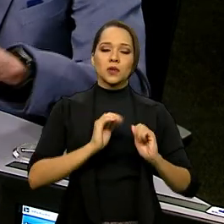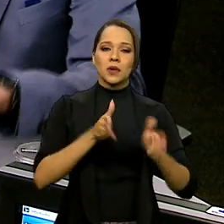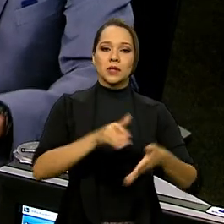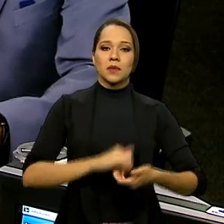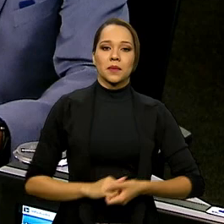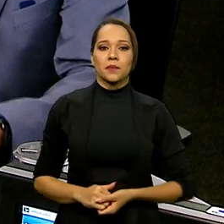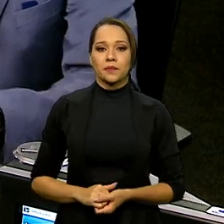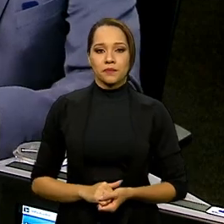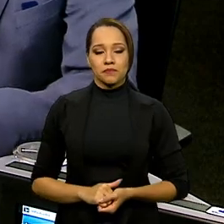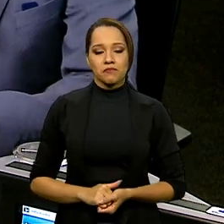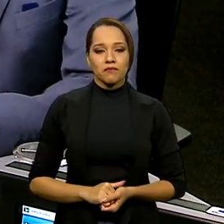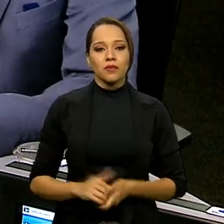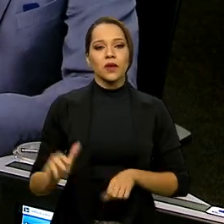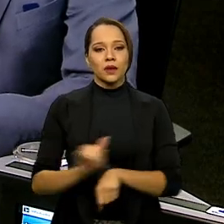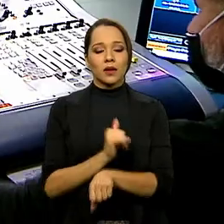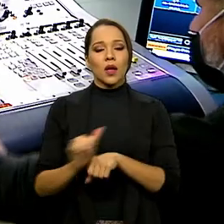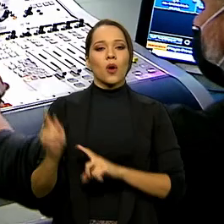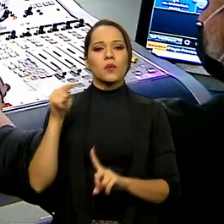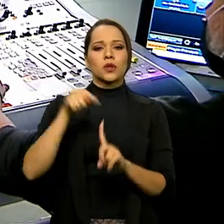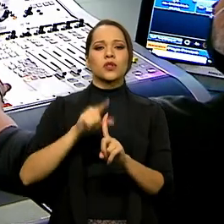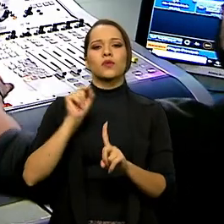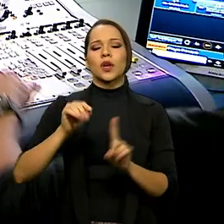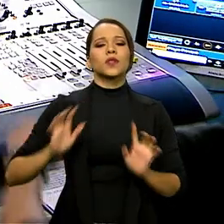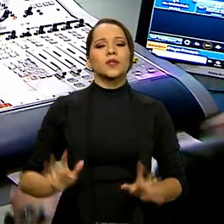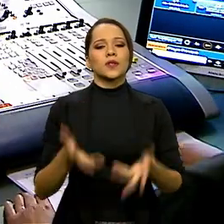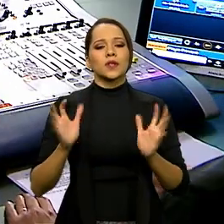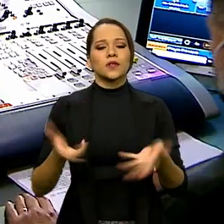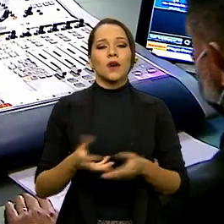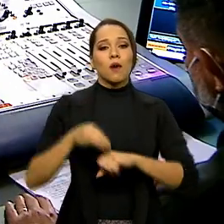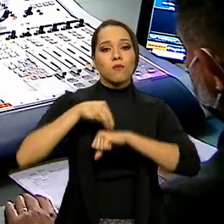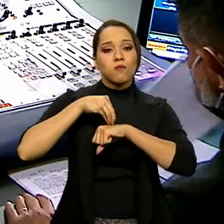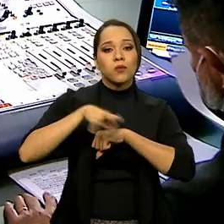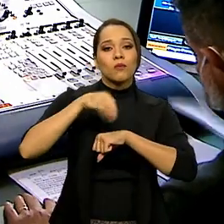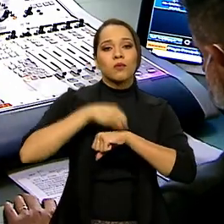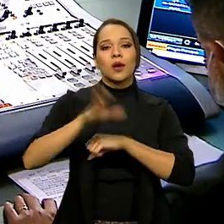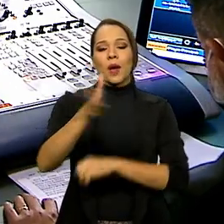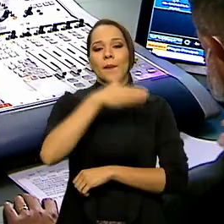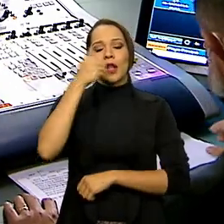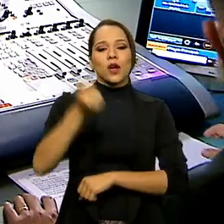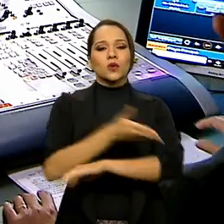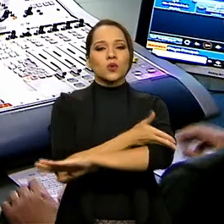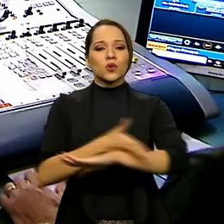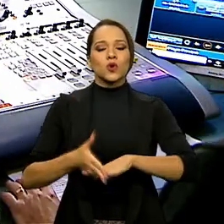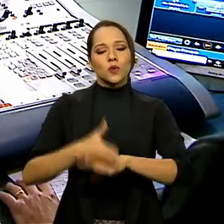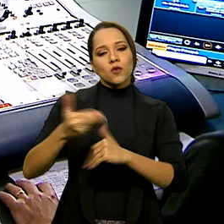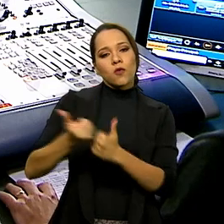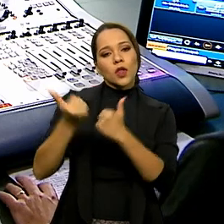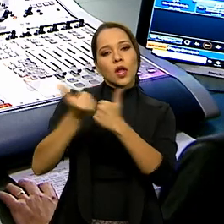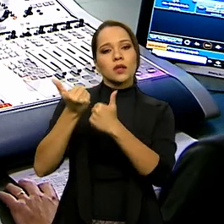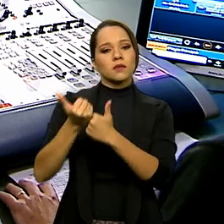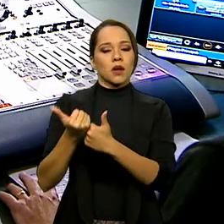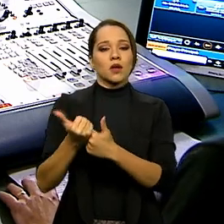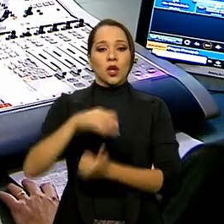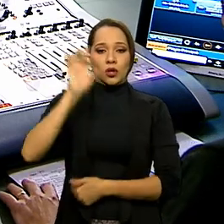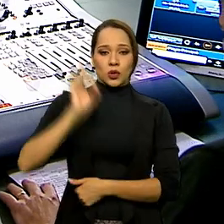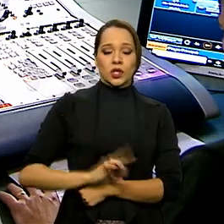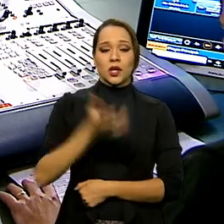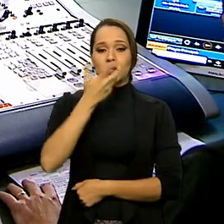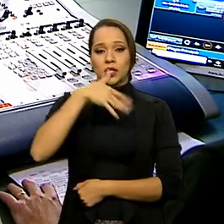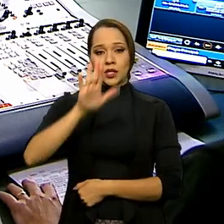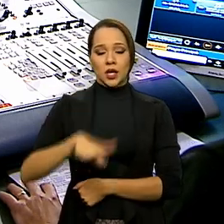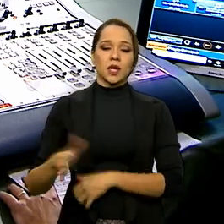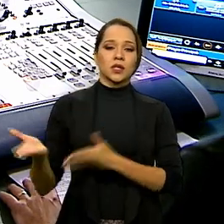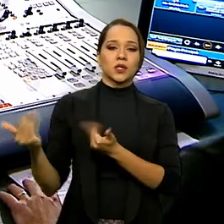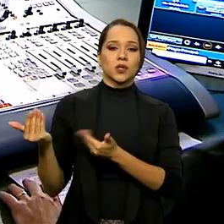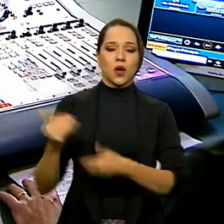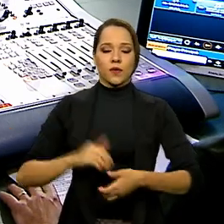participar. A ação tem o objetivo de incentivar e disseminar melhores práticas de fortalecimento dos direitos de crianças